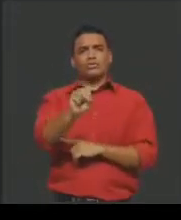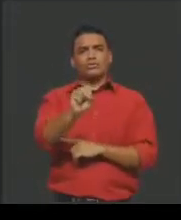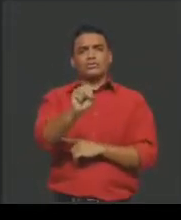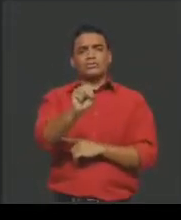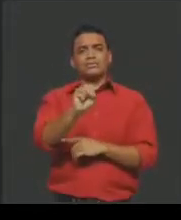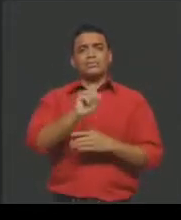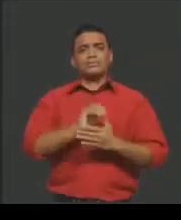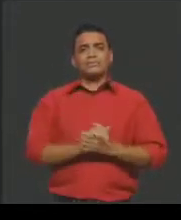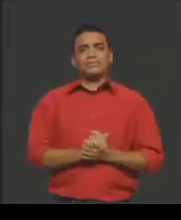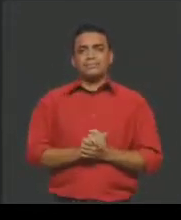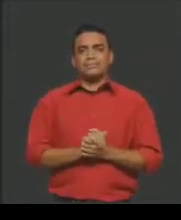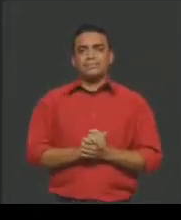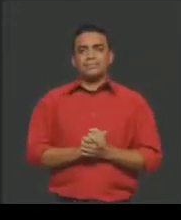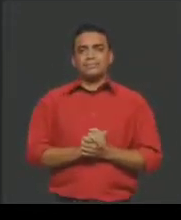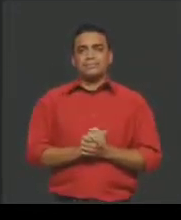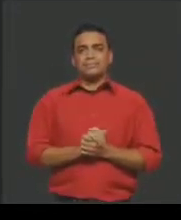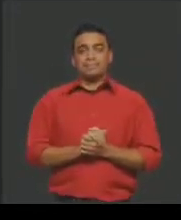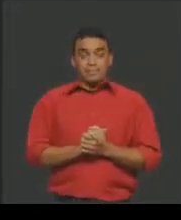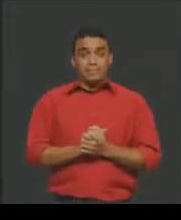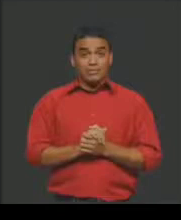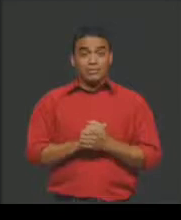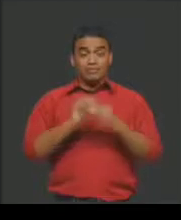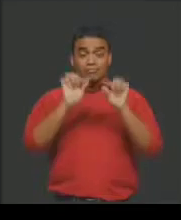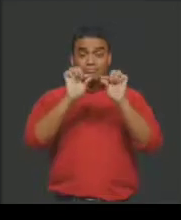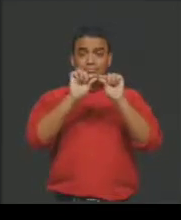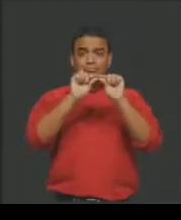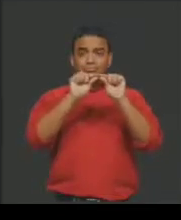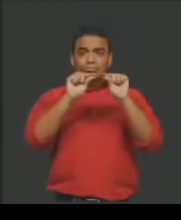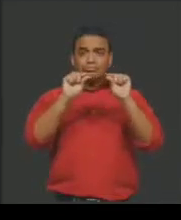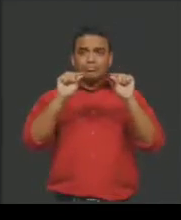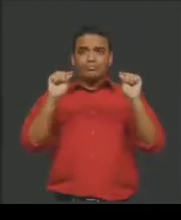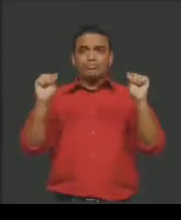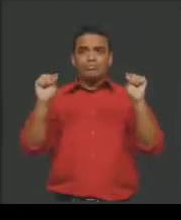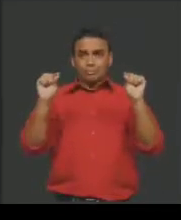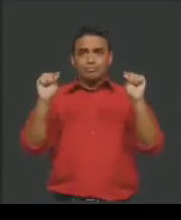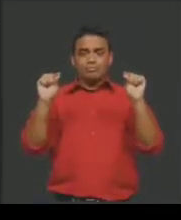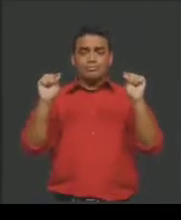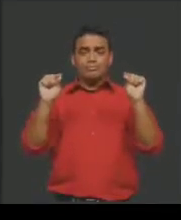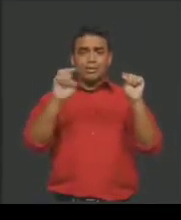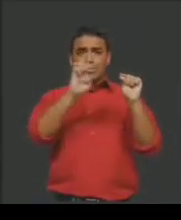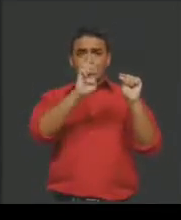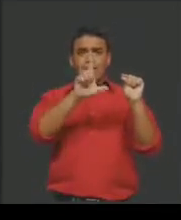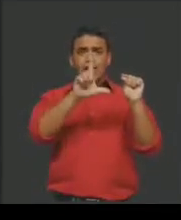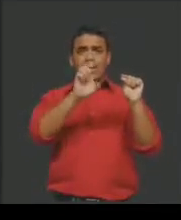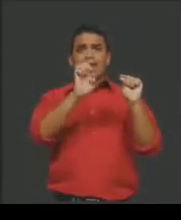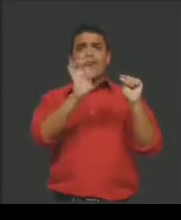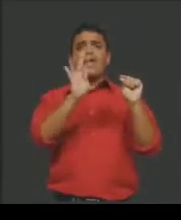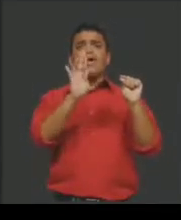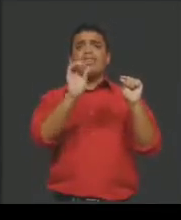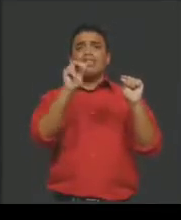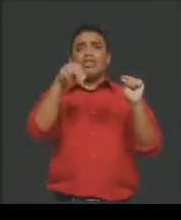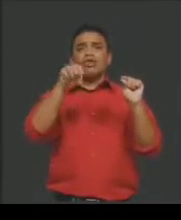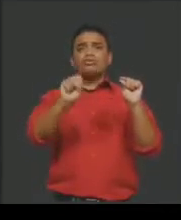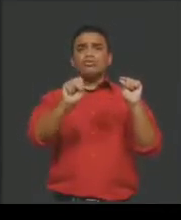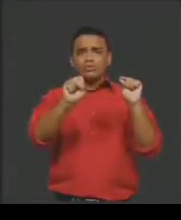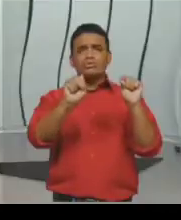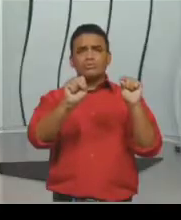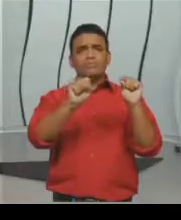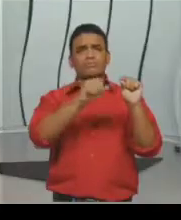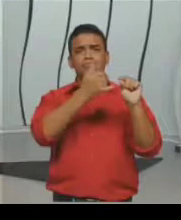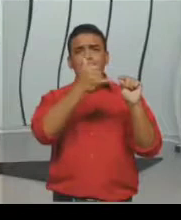aqui, ó. Então é através desse condutor aí que os elétrons vão correr, né? Vão alcançar aí os